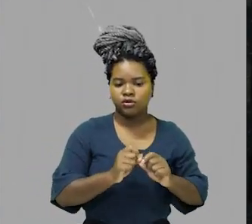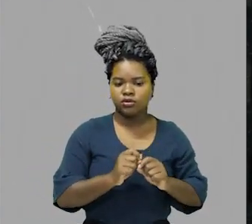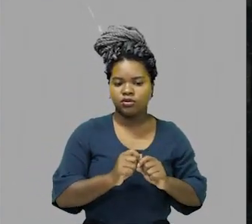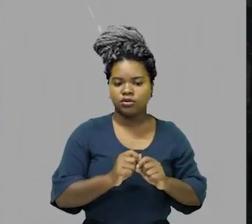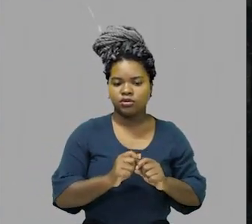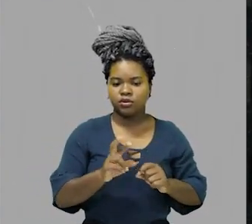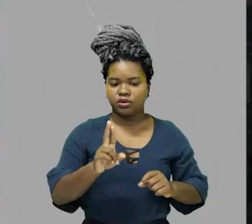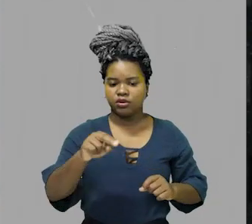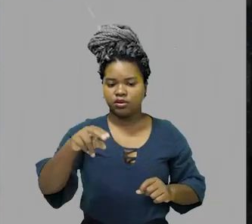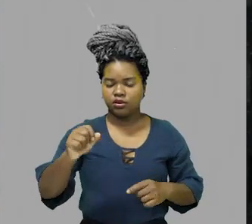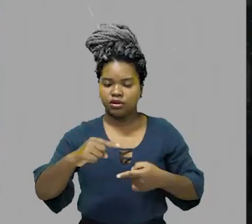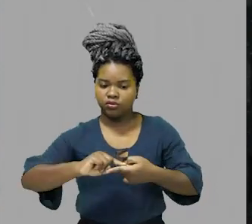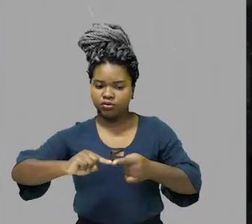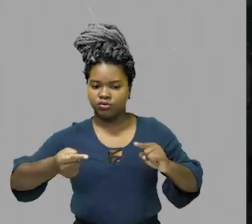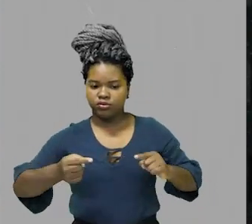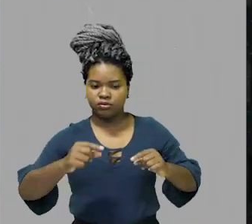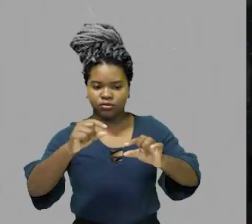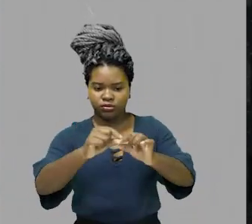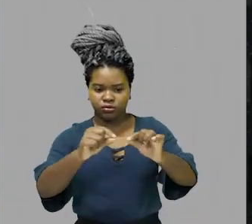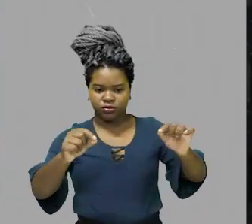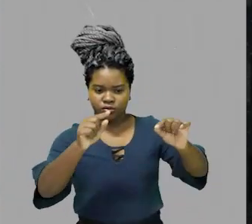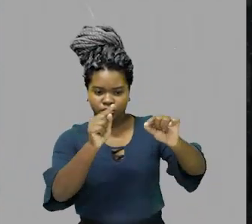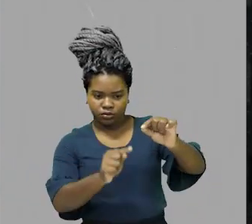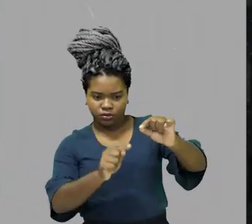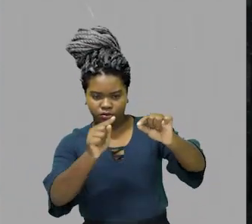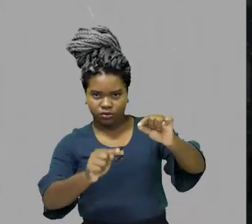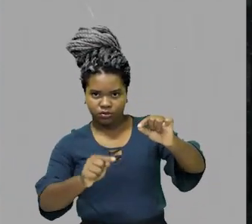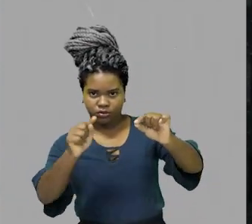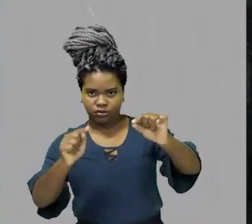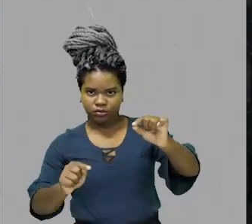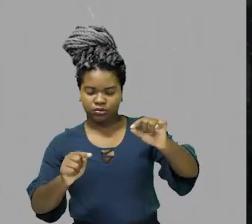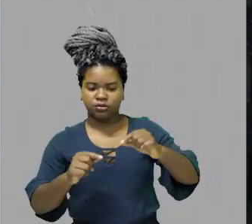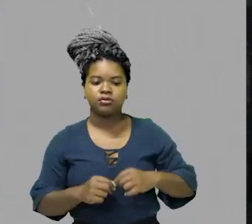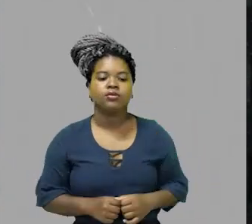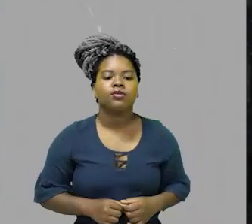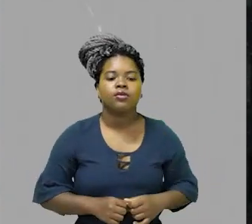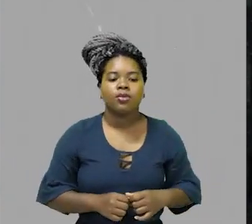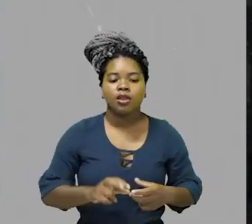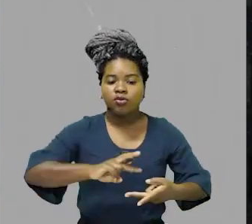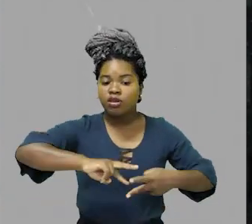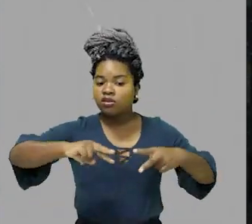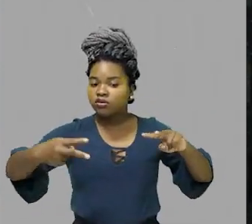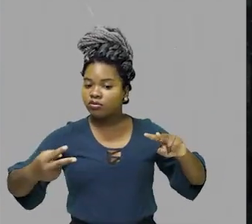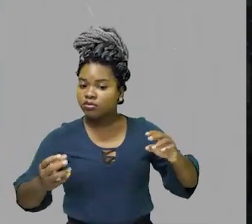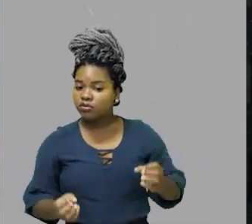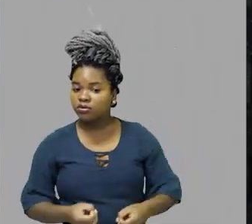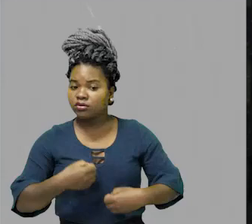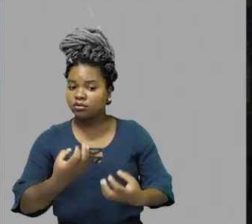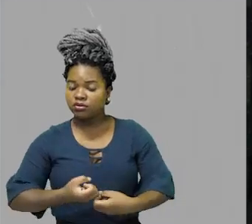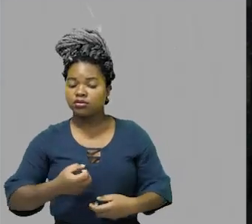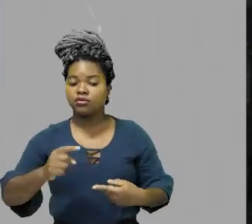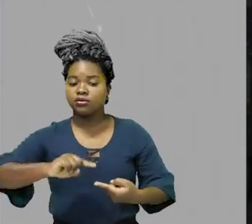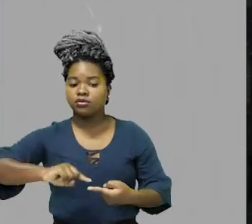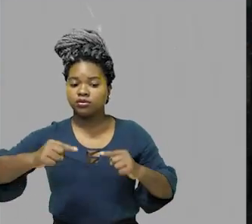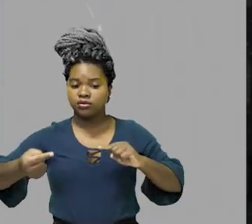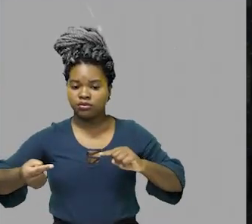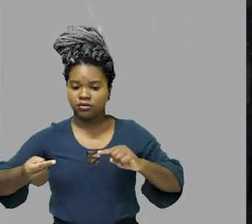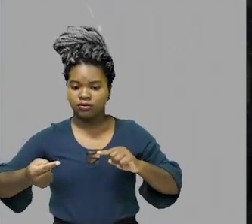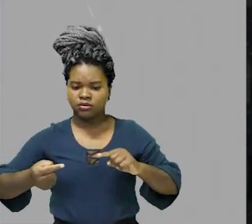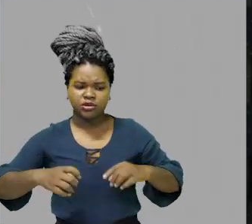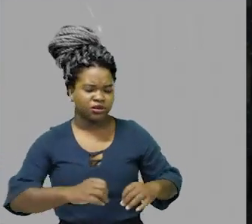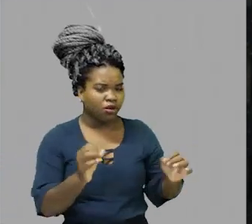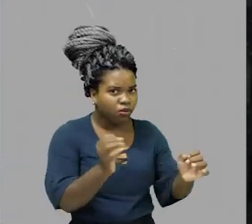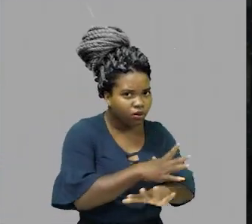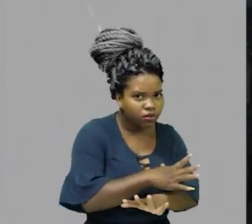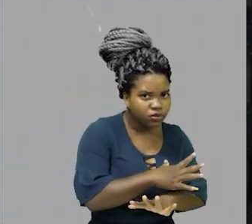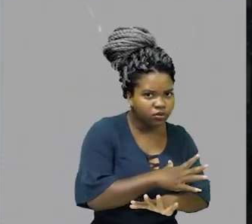foi fabricada. Quando a célula fabrica aqui esse RNA, ele não está totalmente fabricado. Ele